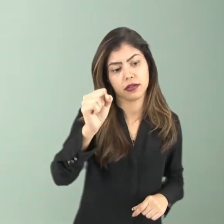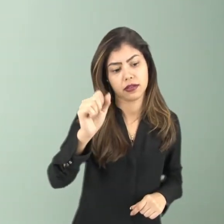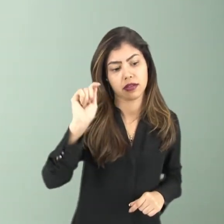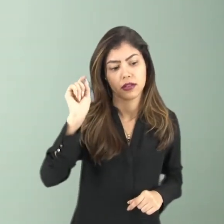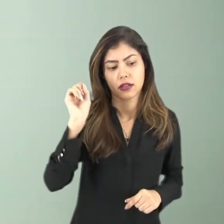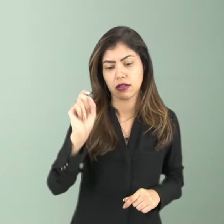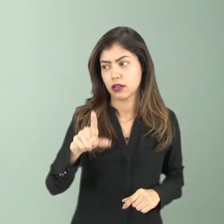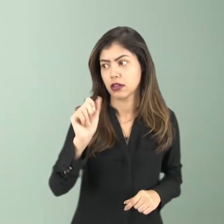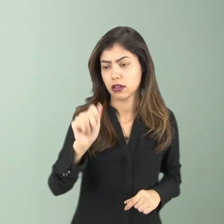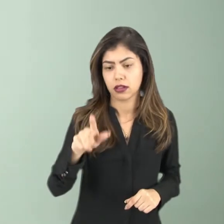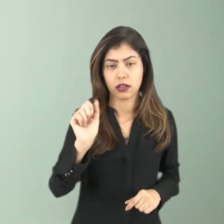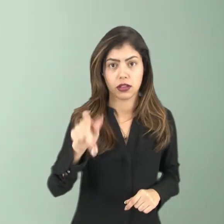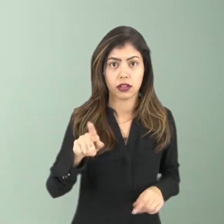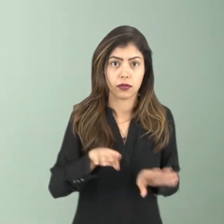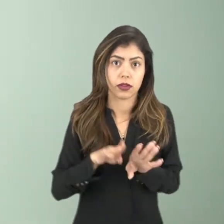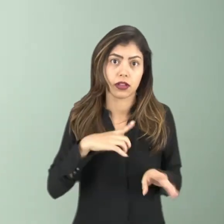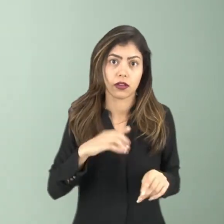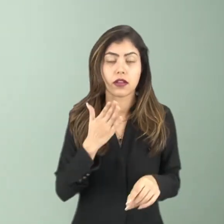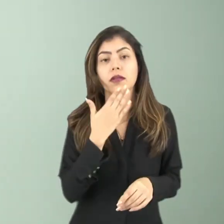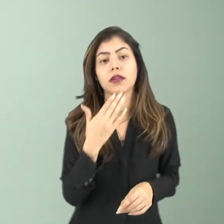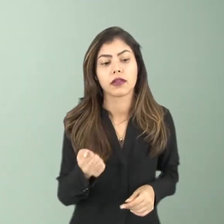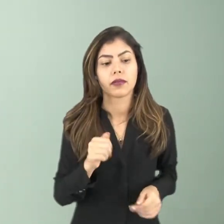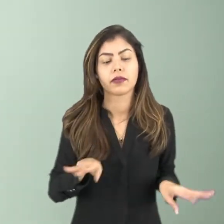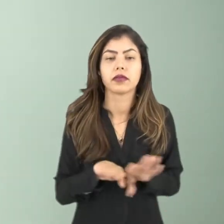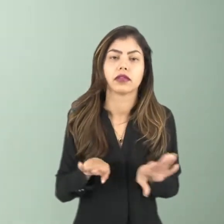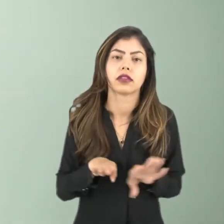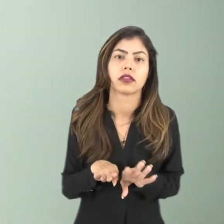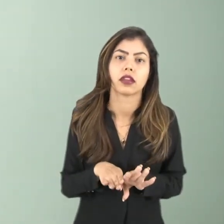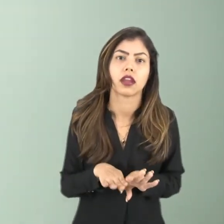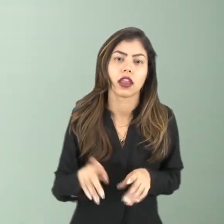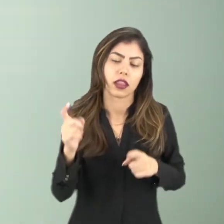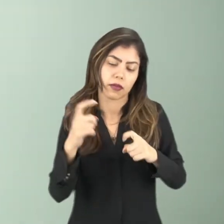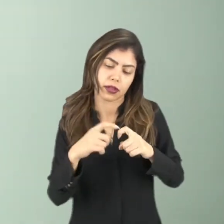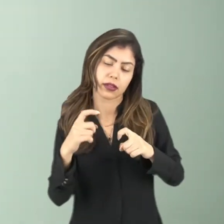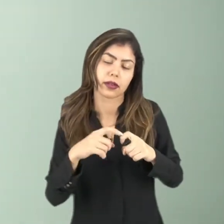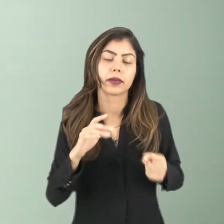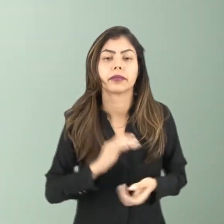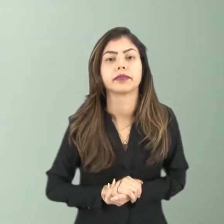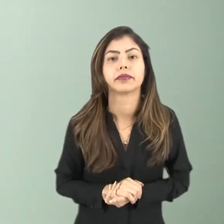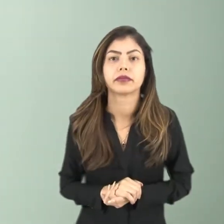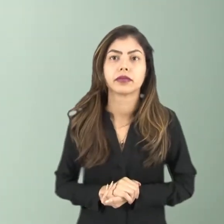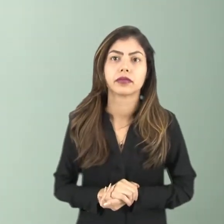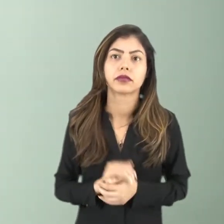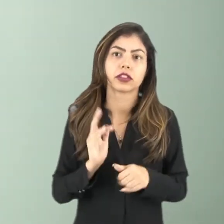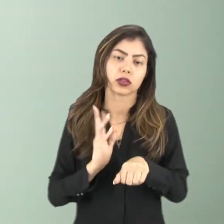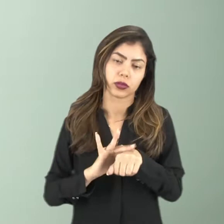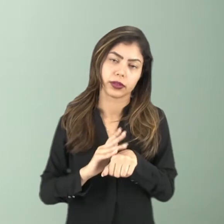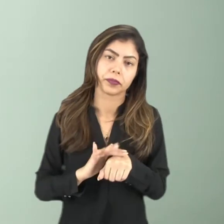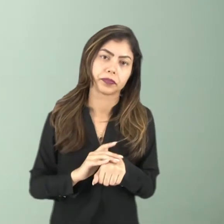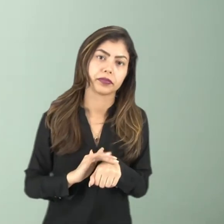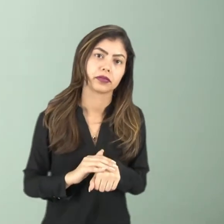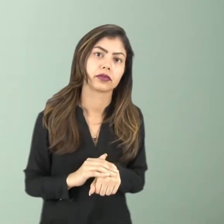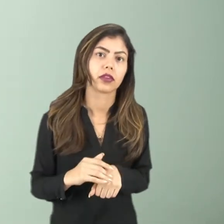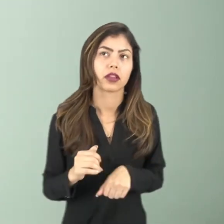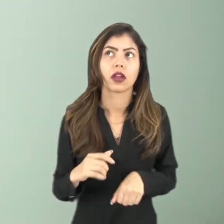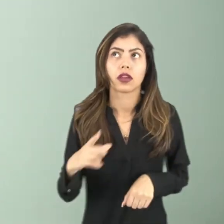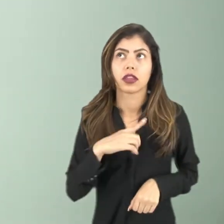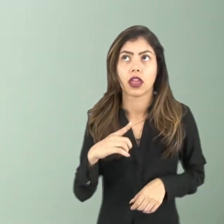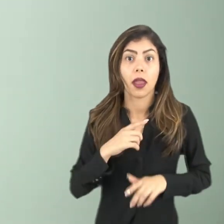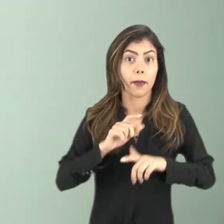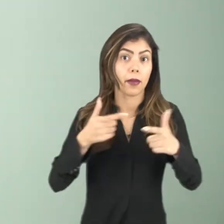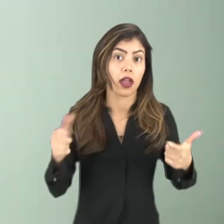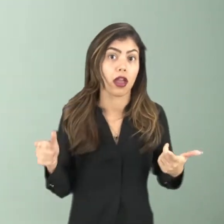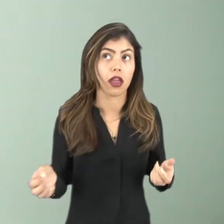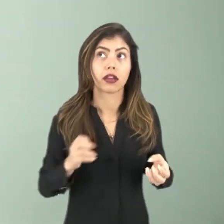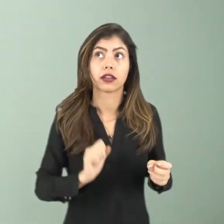gasto, que também vai gerar maiores cuidados com eles a níveis da medicina, tá? A níveis de doença.